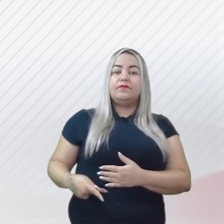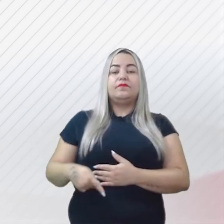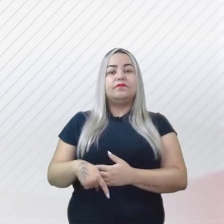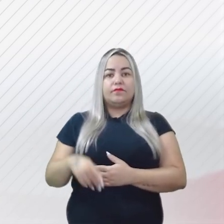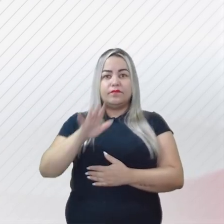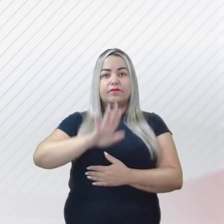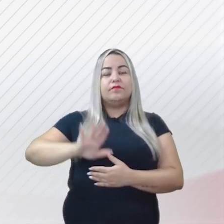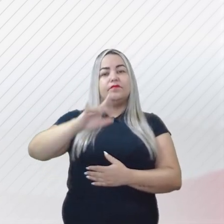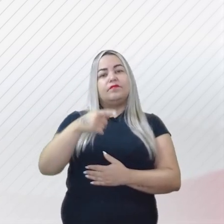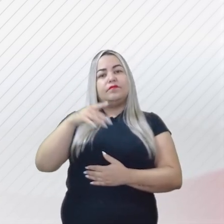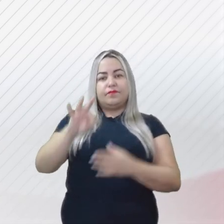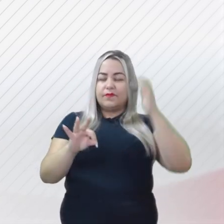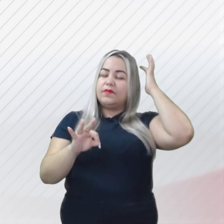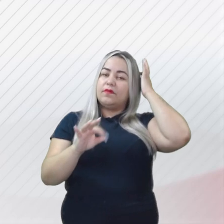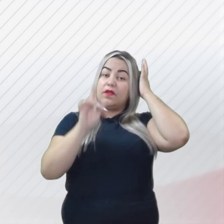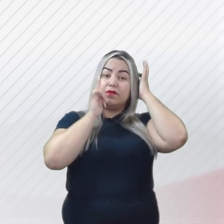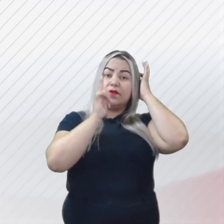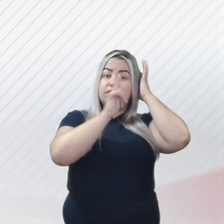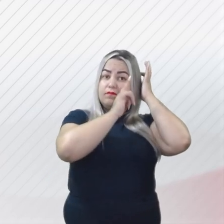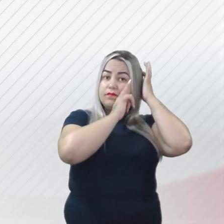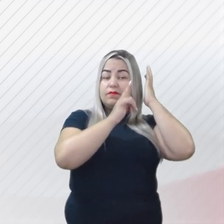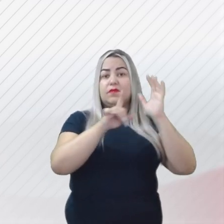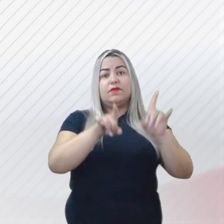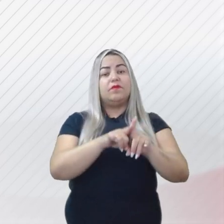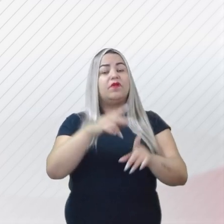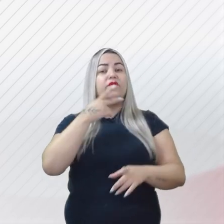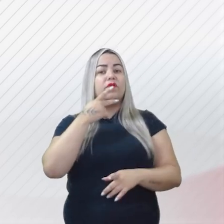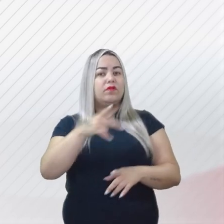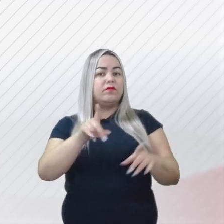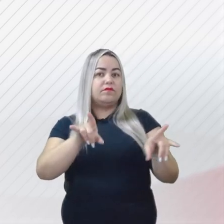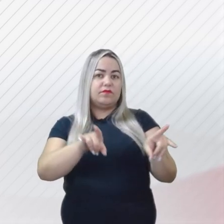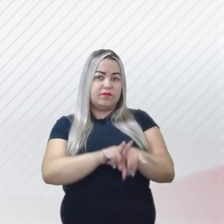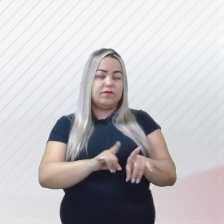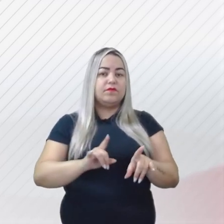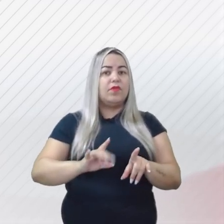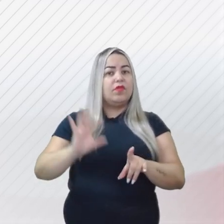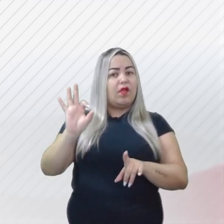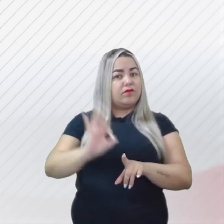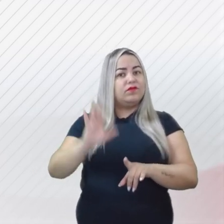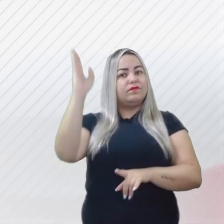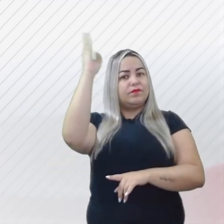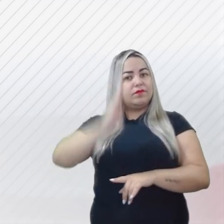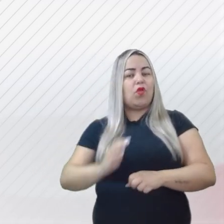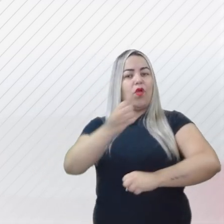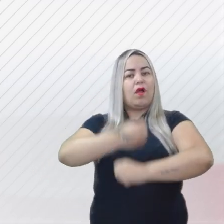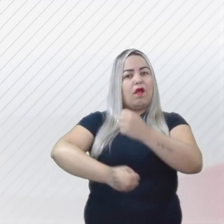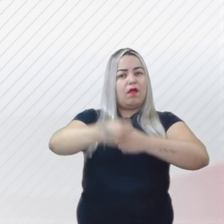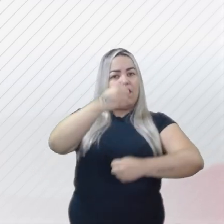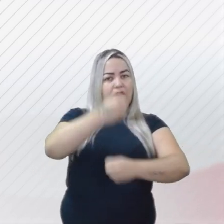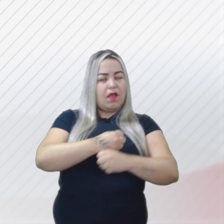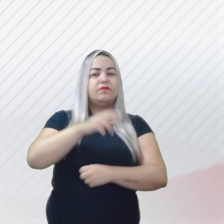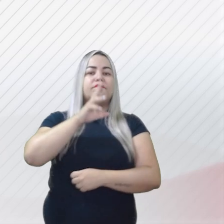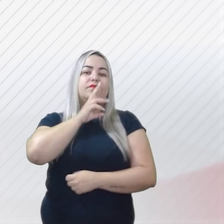presidenta nacional do Partido dos Trabalhadores, Gleisi Hoffmann, comentou que a ascensão social da maioria dos brasileiros no ano